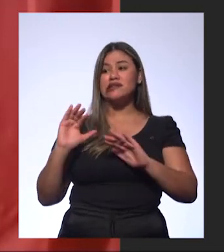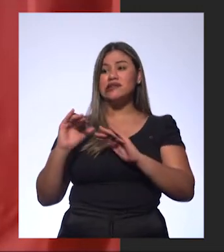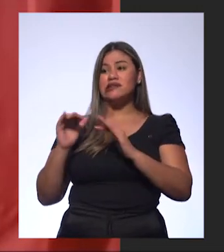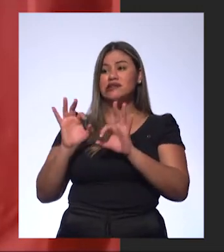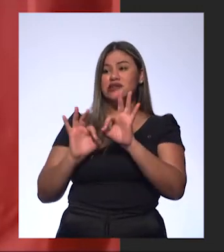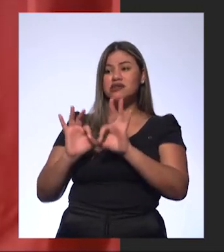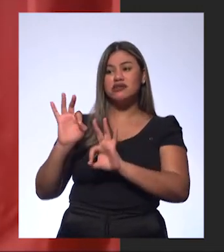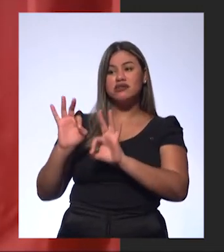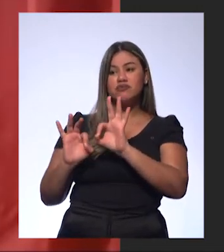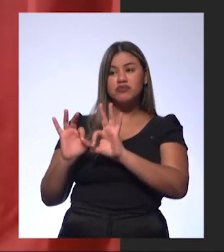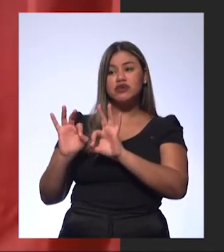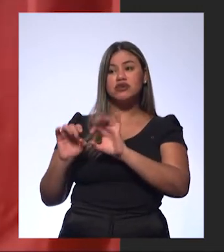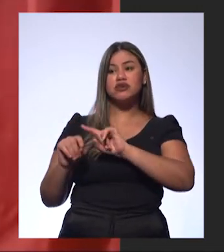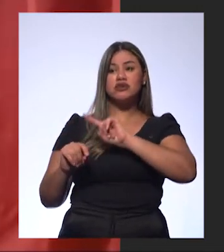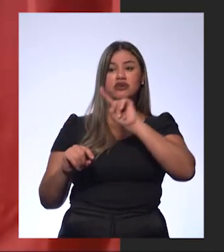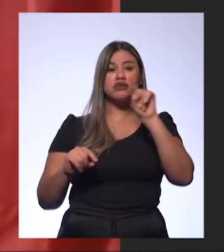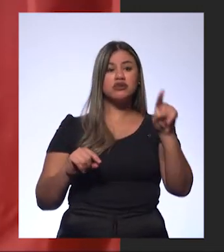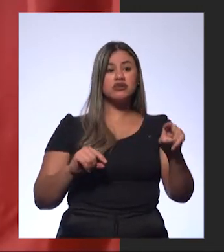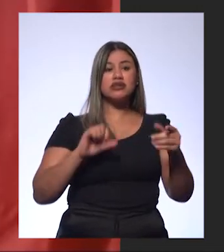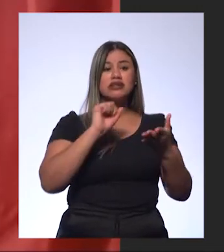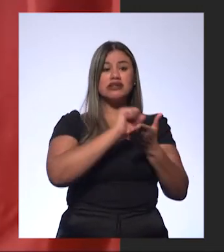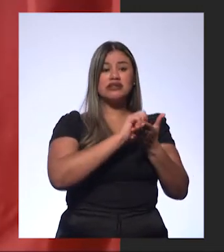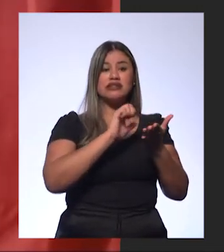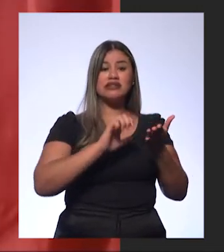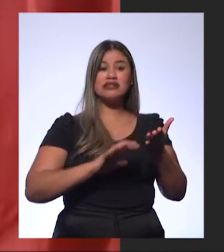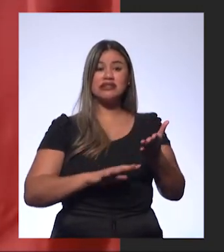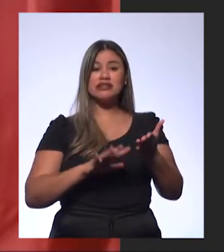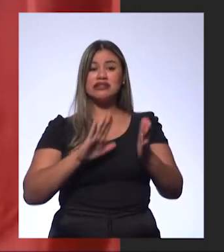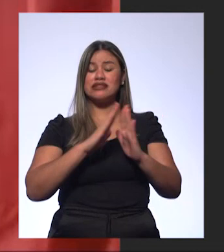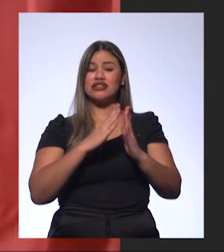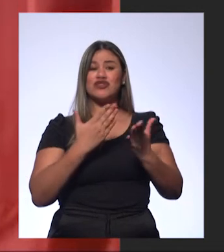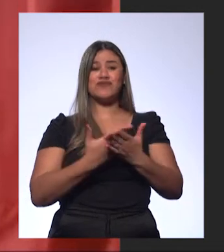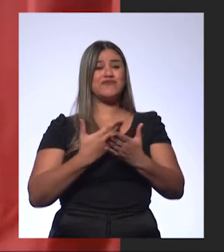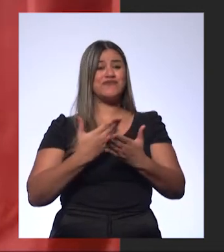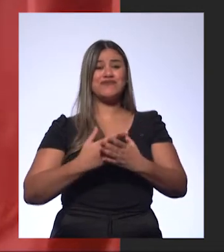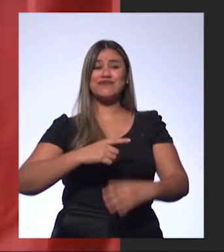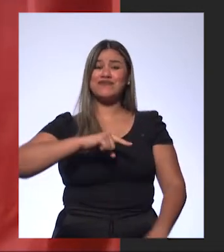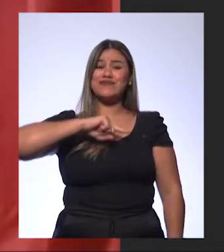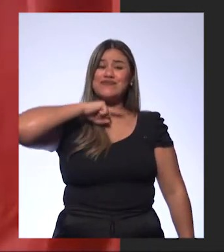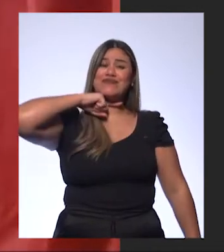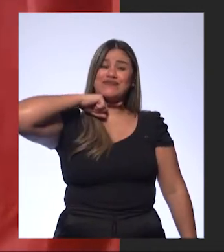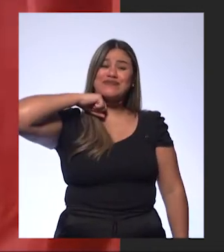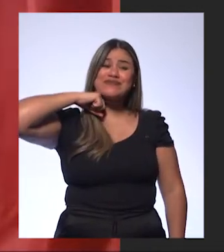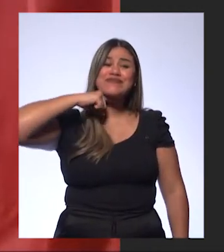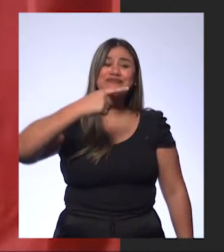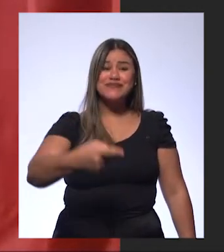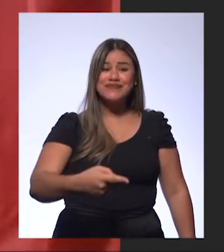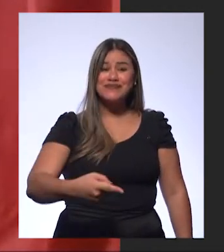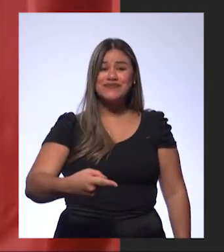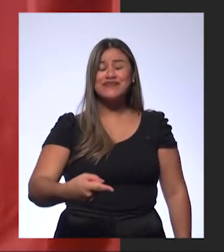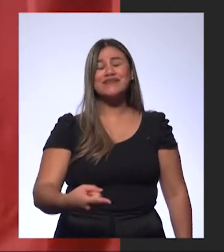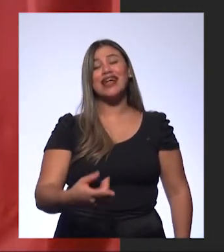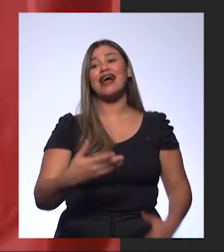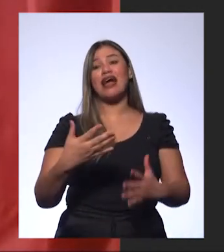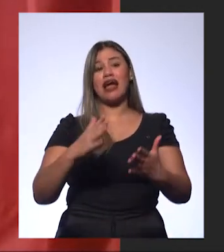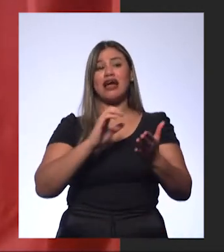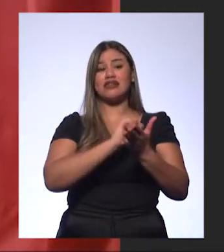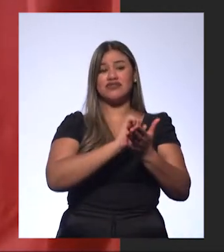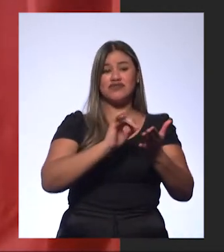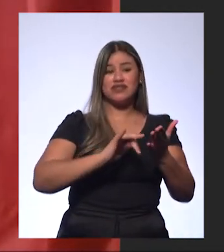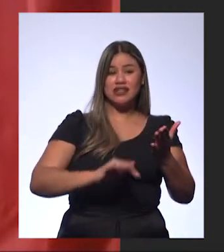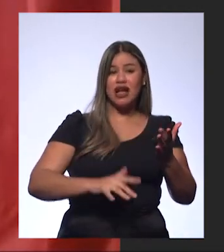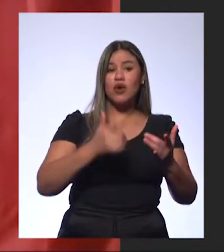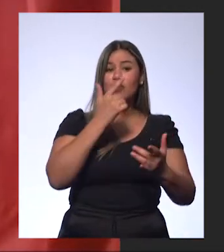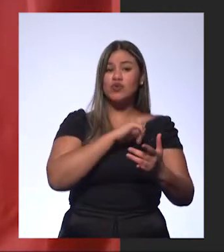planejado colocar em prática e as atividades da escola deu totalmente errado. Daí eu acabei conseguindo fazer as atividades da escola, mas não